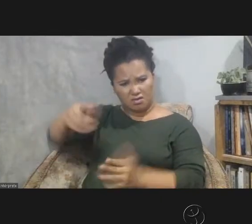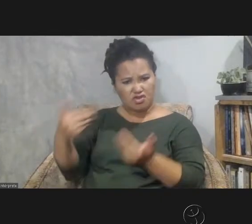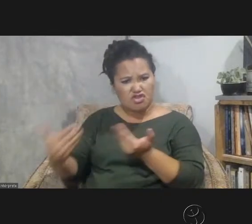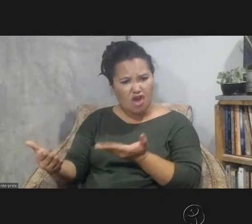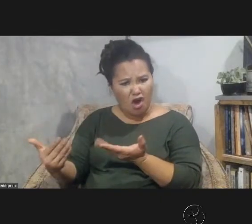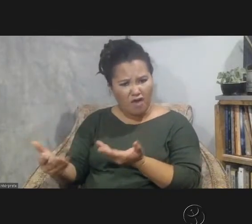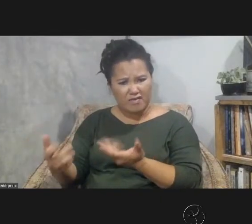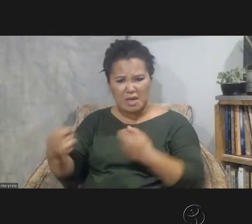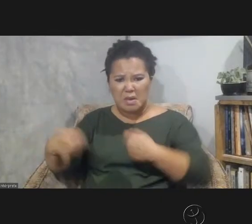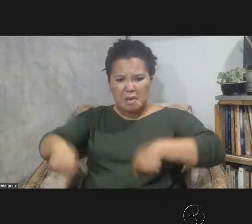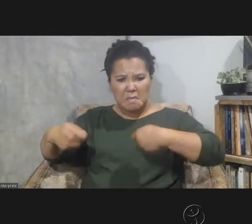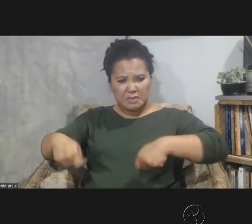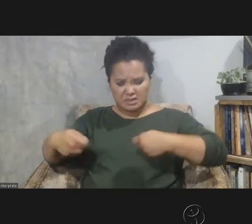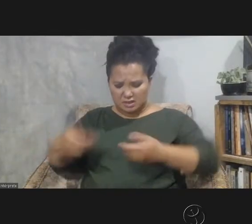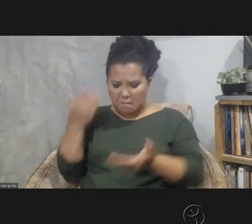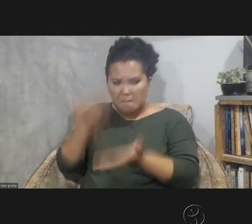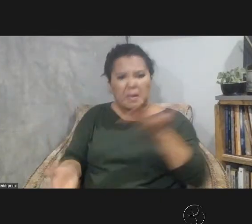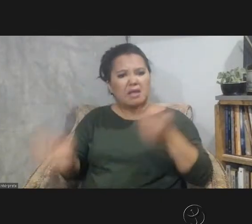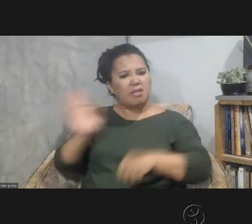história disso.